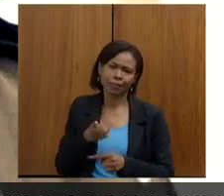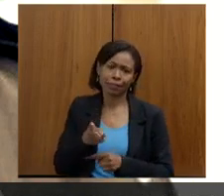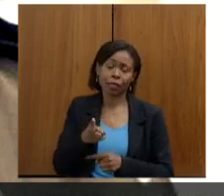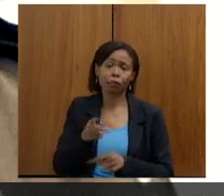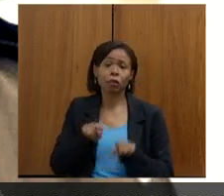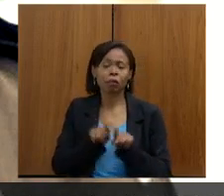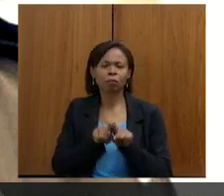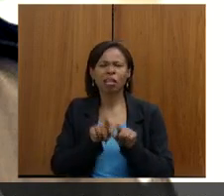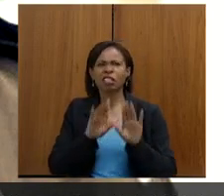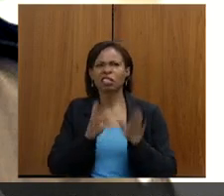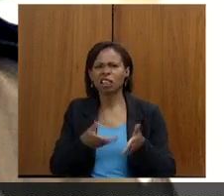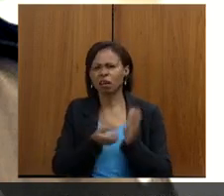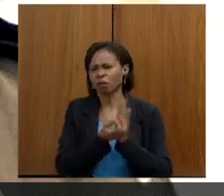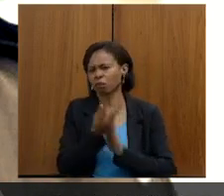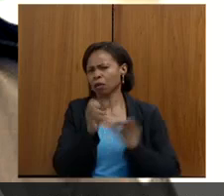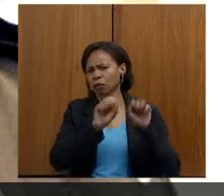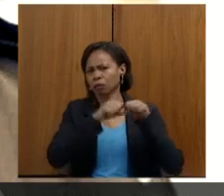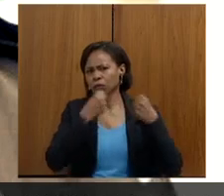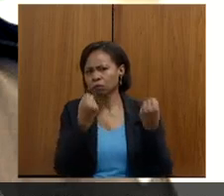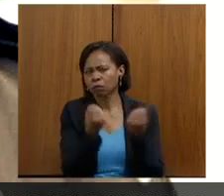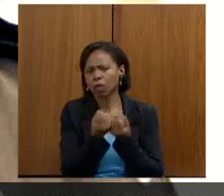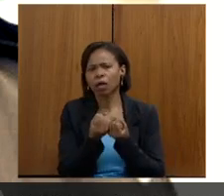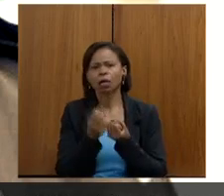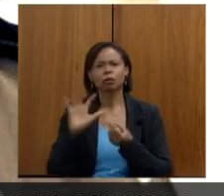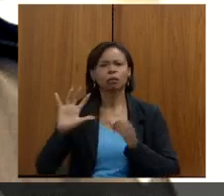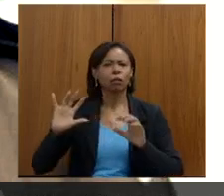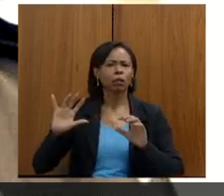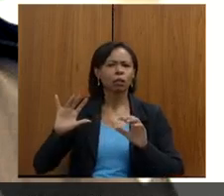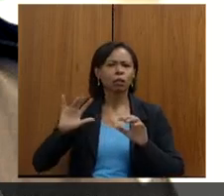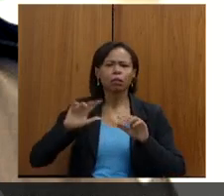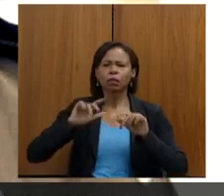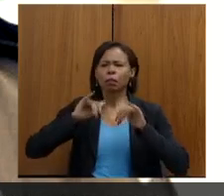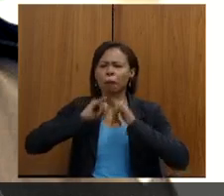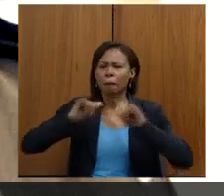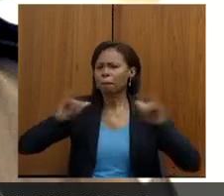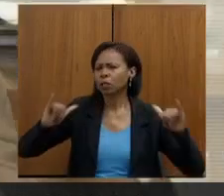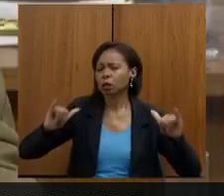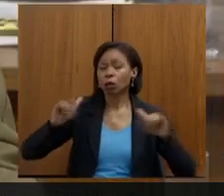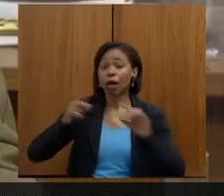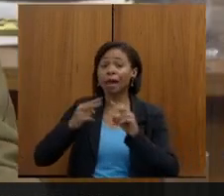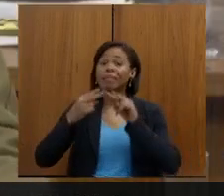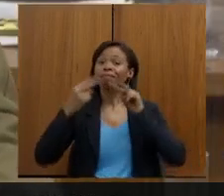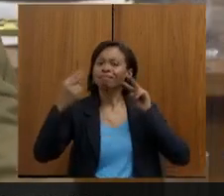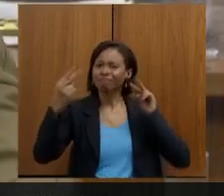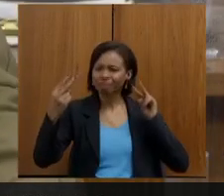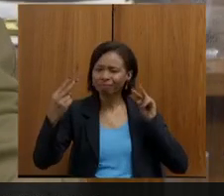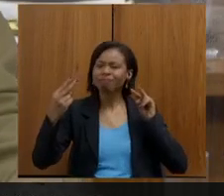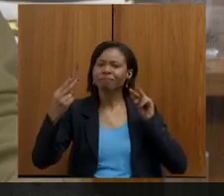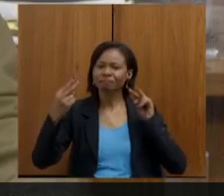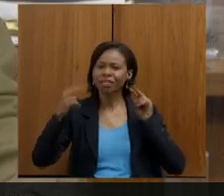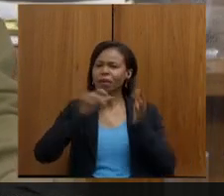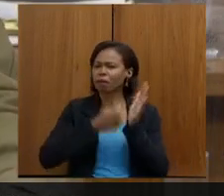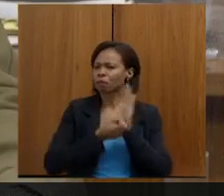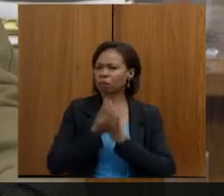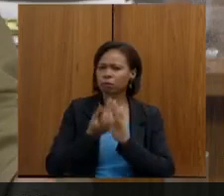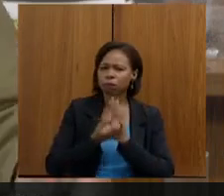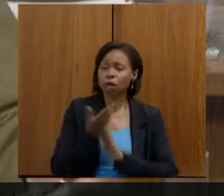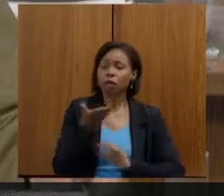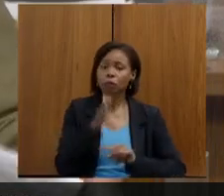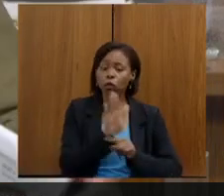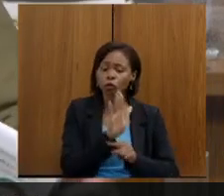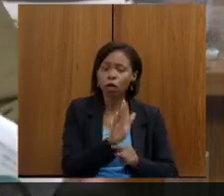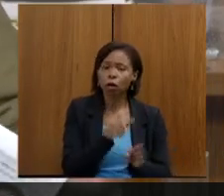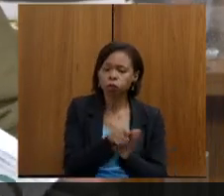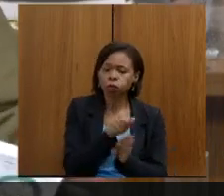né é ver os remoto Ah tá distância mas que comentava e buscava melhorar a qualidade de vida